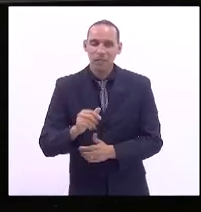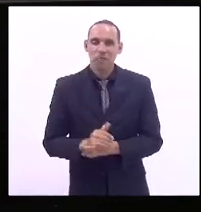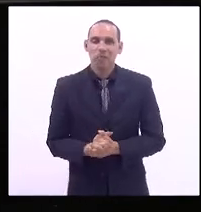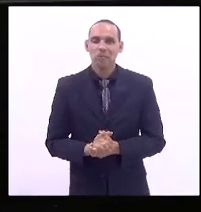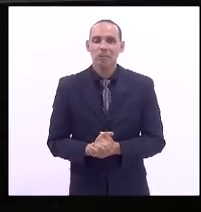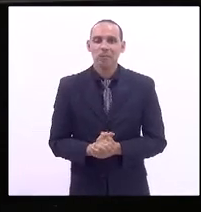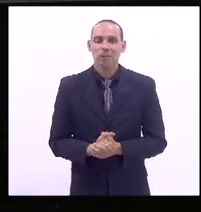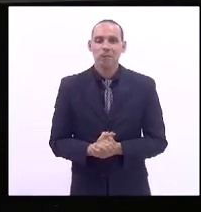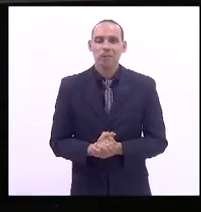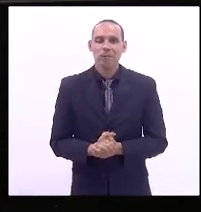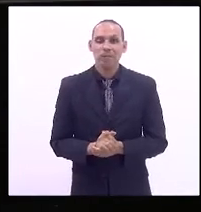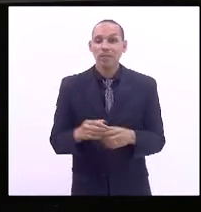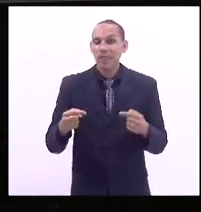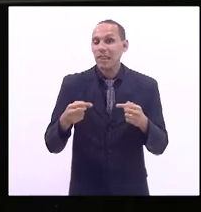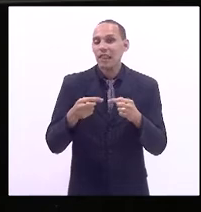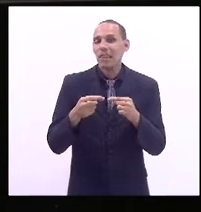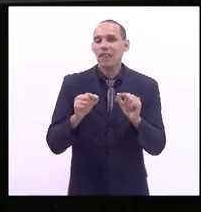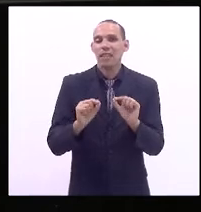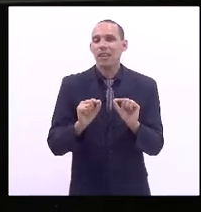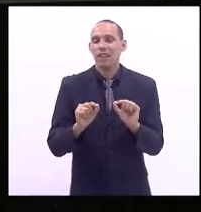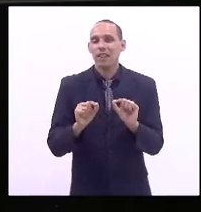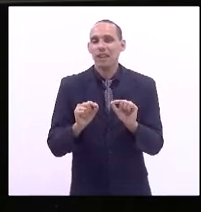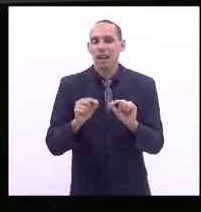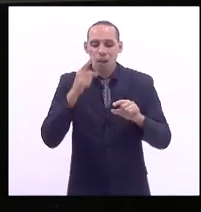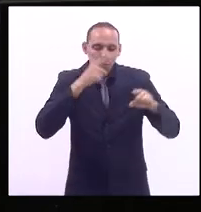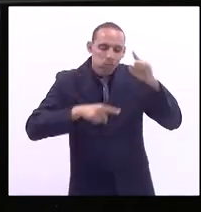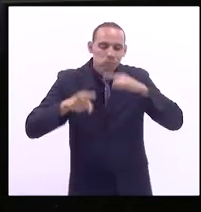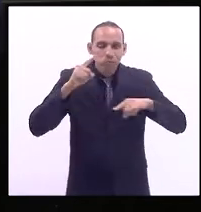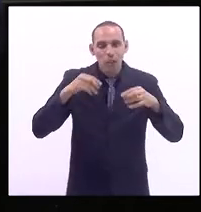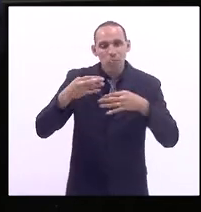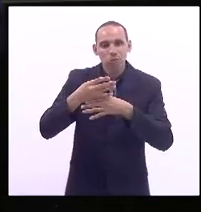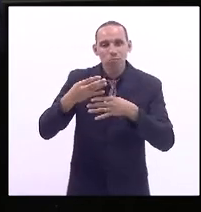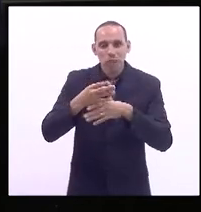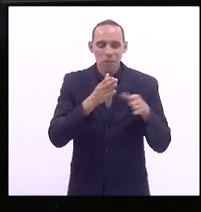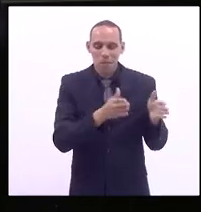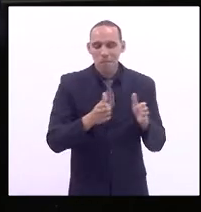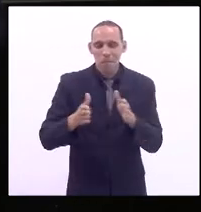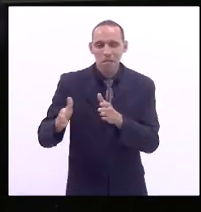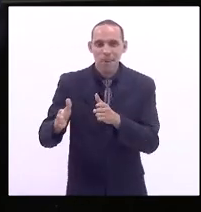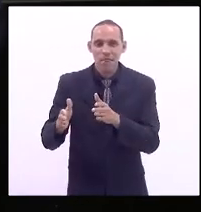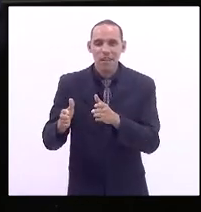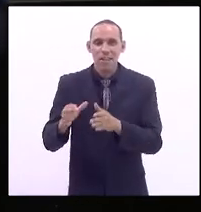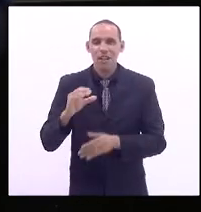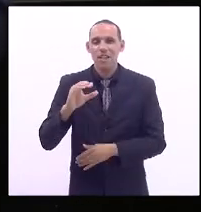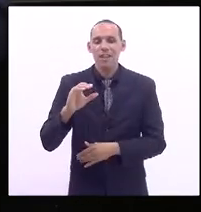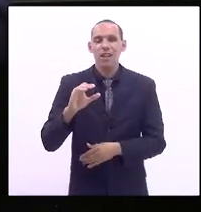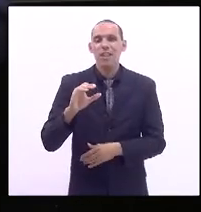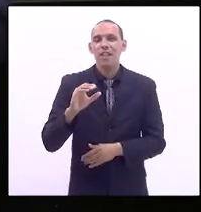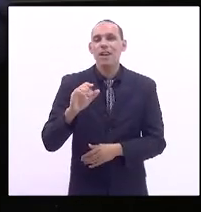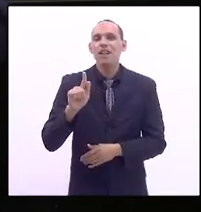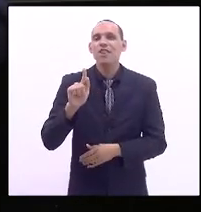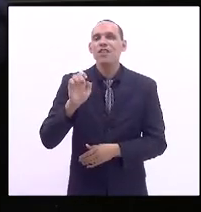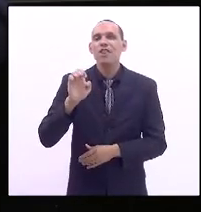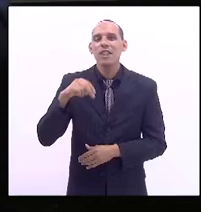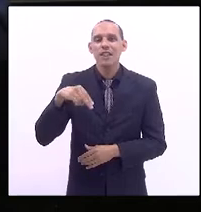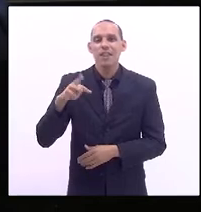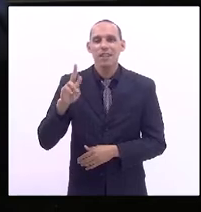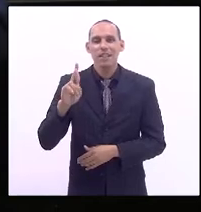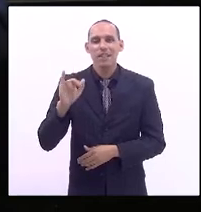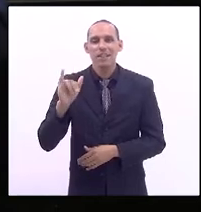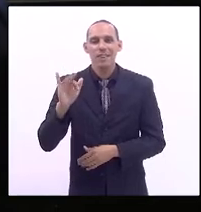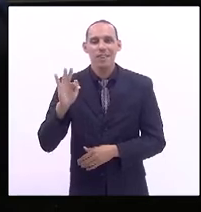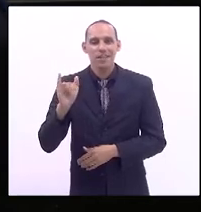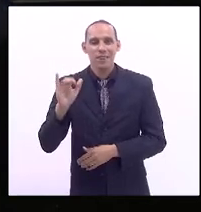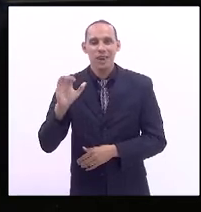trata de ordenar o ordenamento urbano que é cheio de purificação a gente ficar são